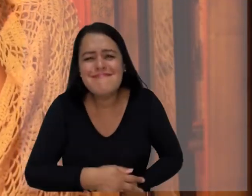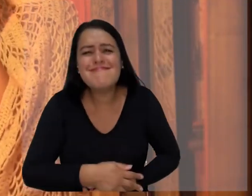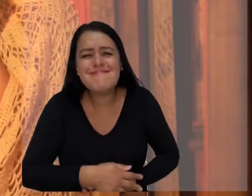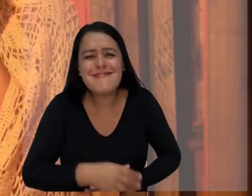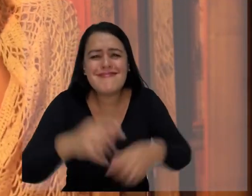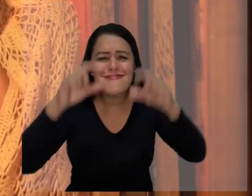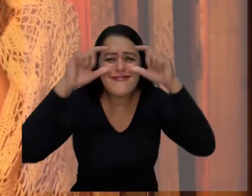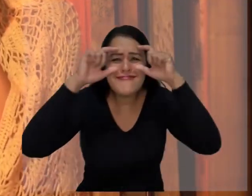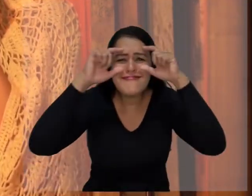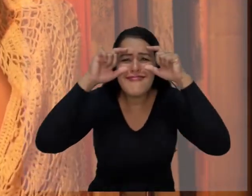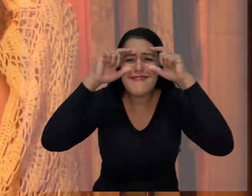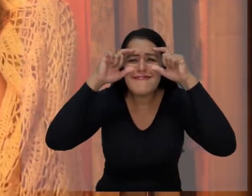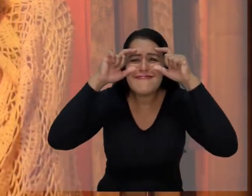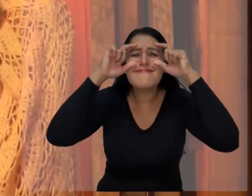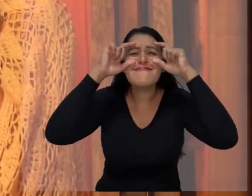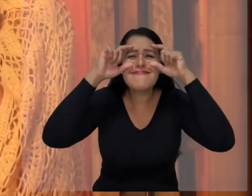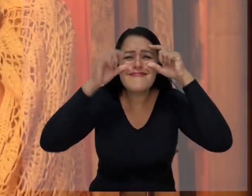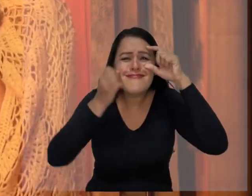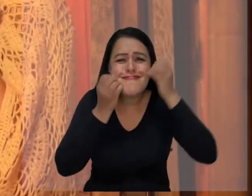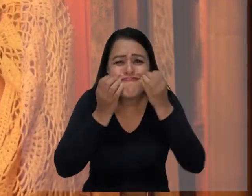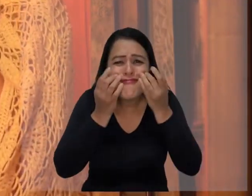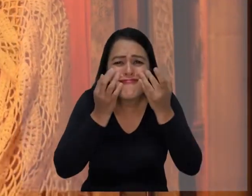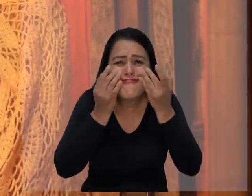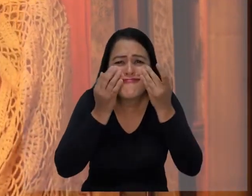de óculos, então?